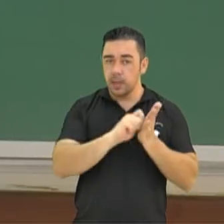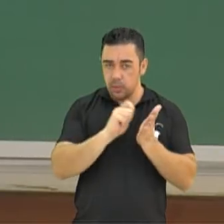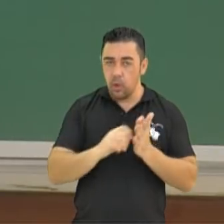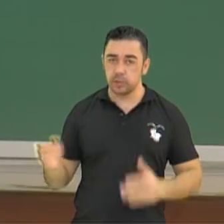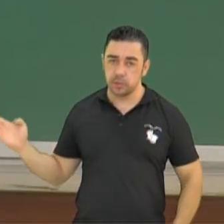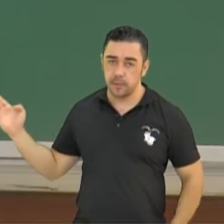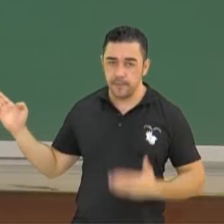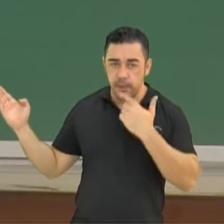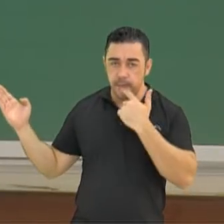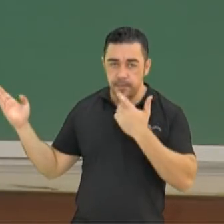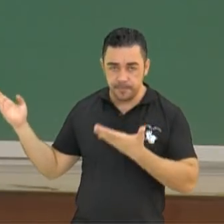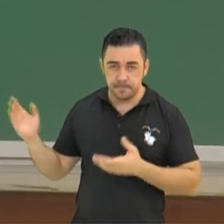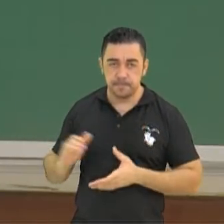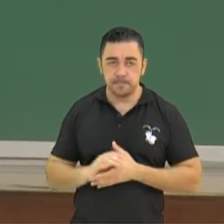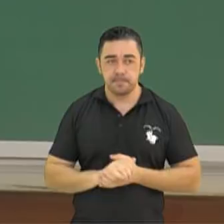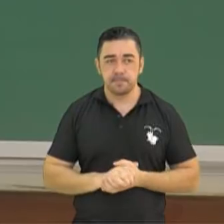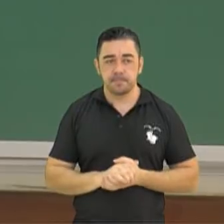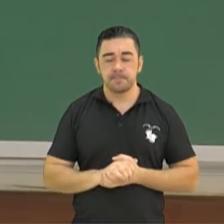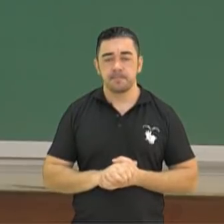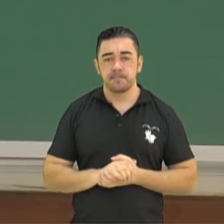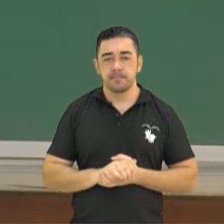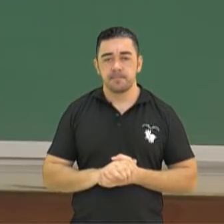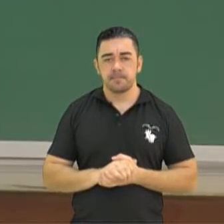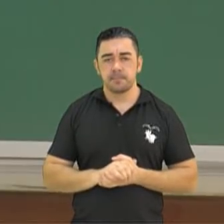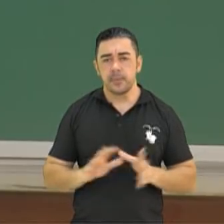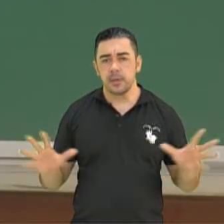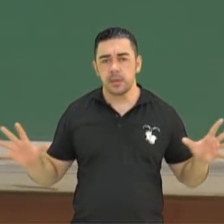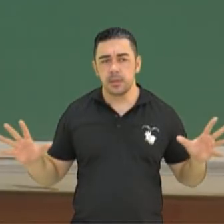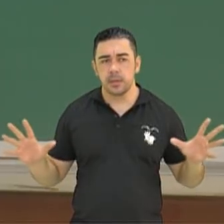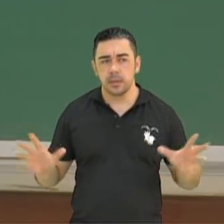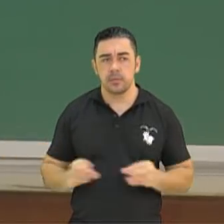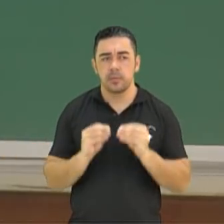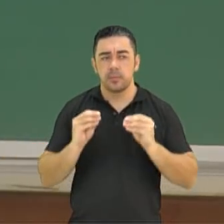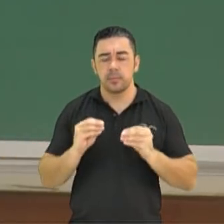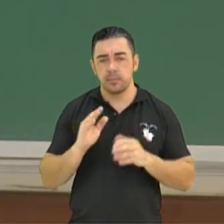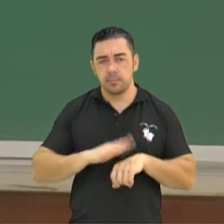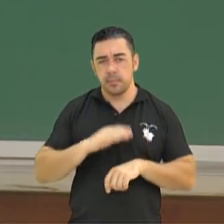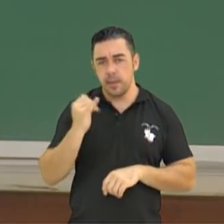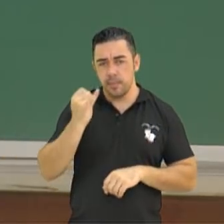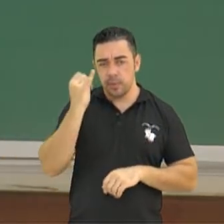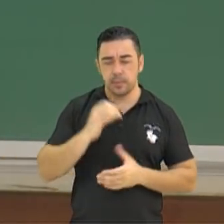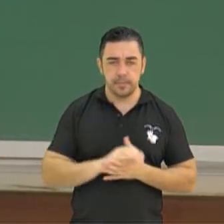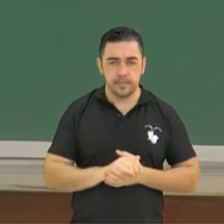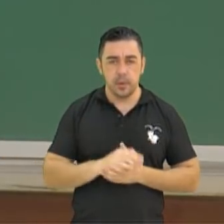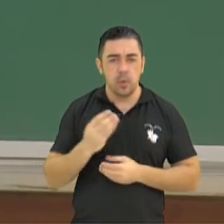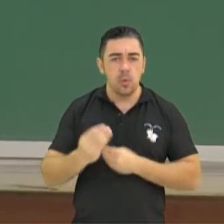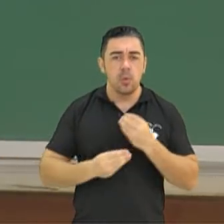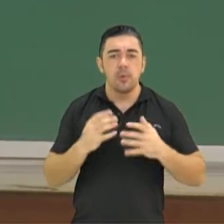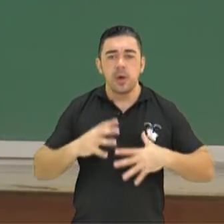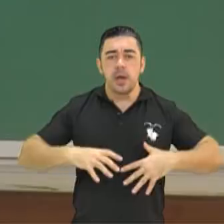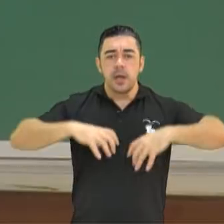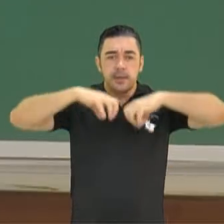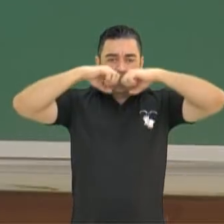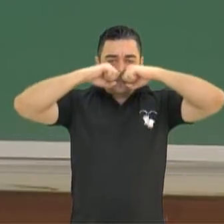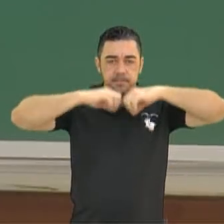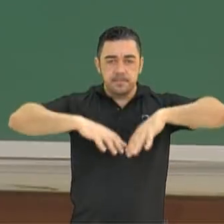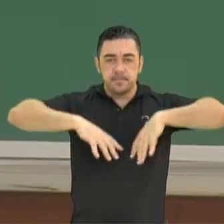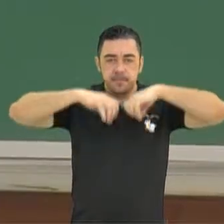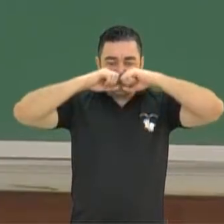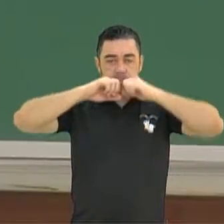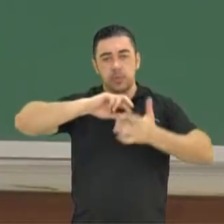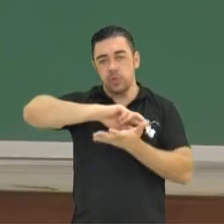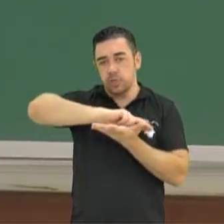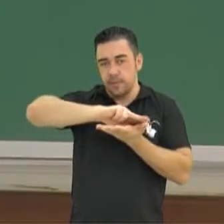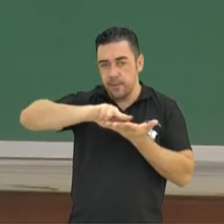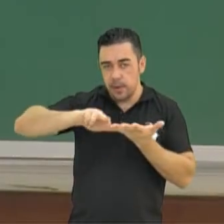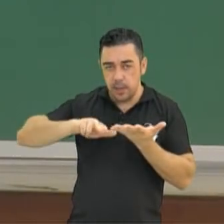caderno para ficar certinho, tá? Mais uma coisa importante para você saber aqui, respiração. Então, os animais têm diferentes